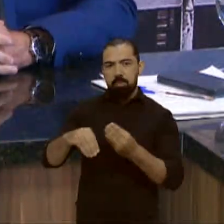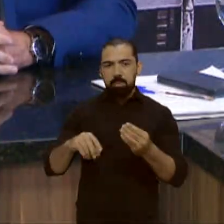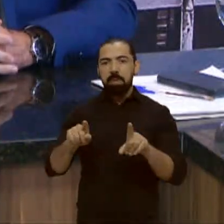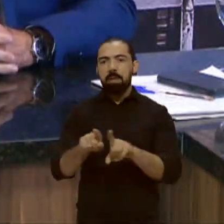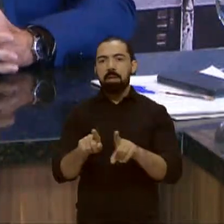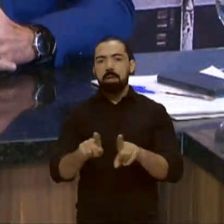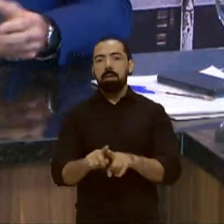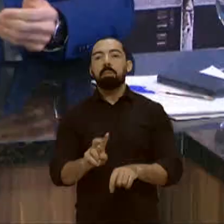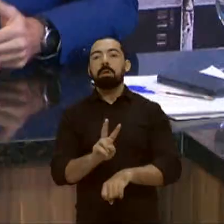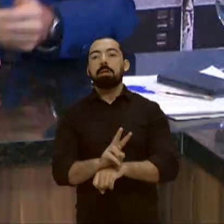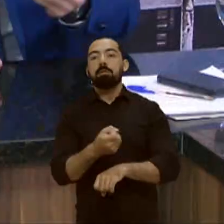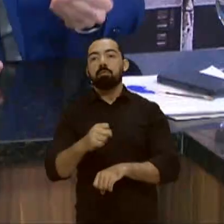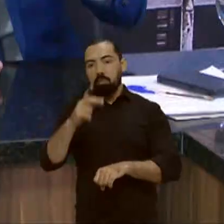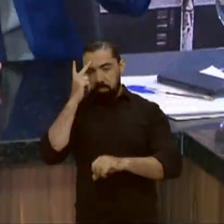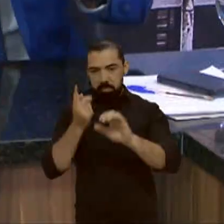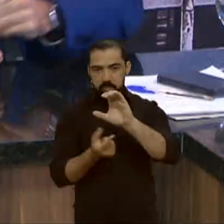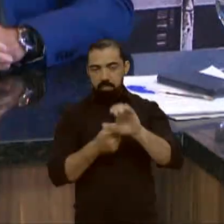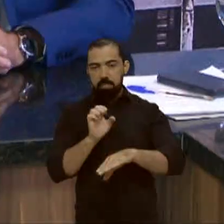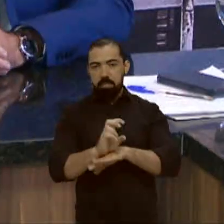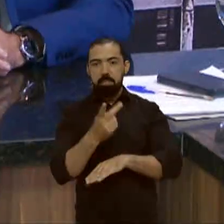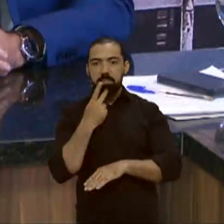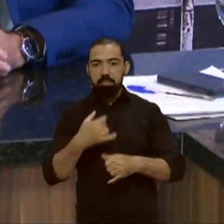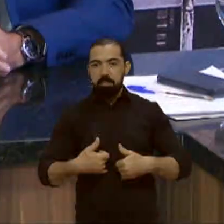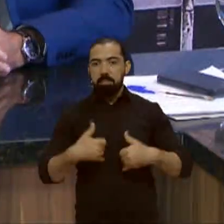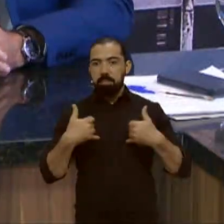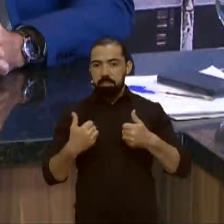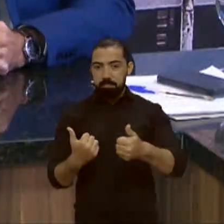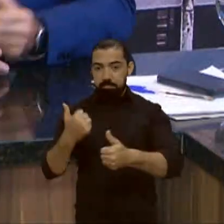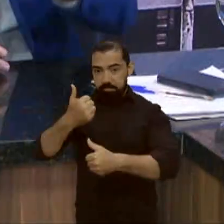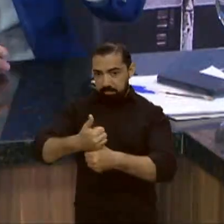no estado do Ceará, e é um orgulho para mim poder